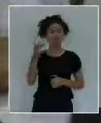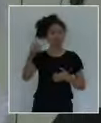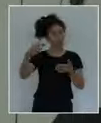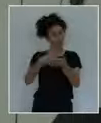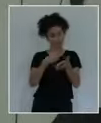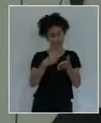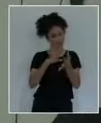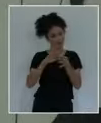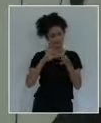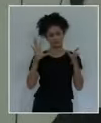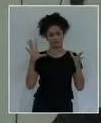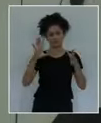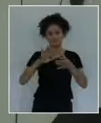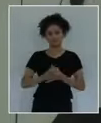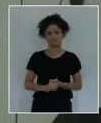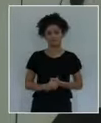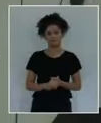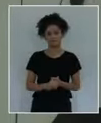perguntas.